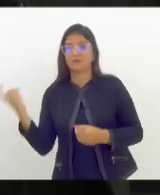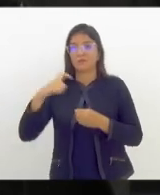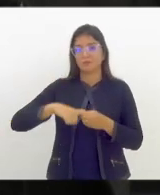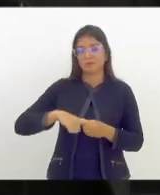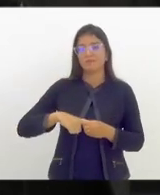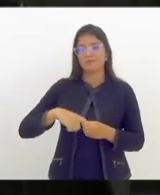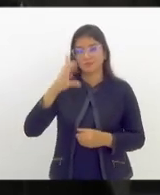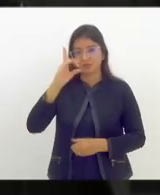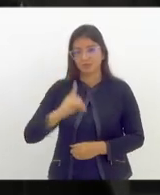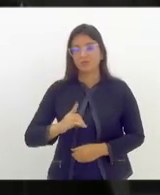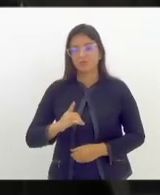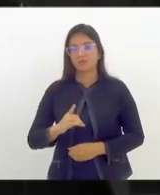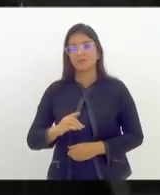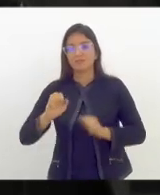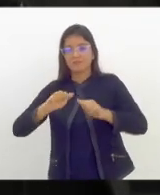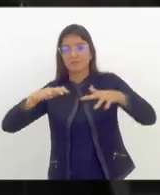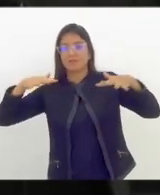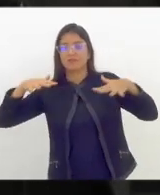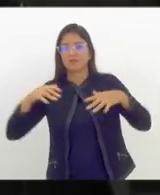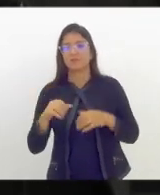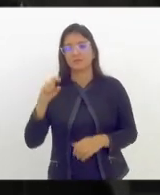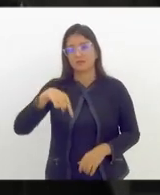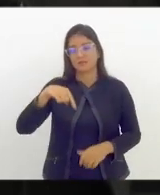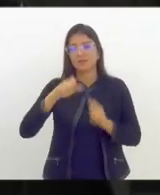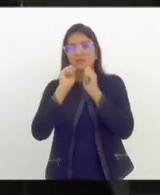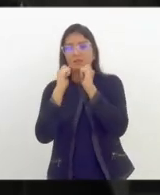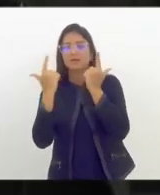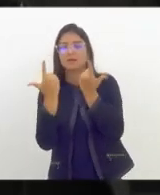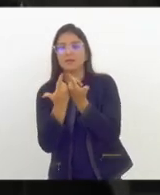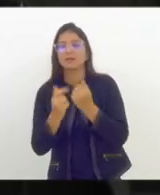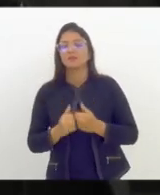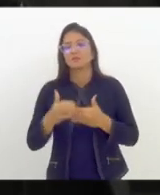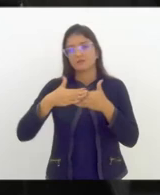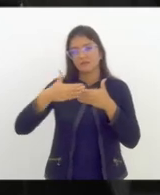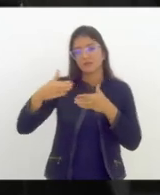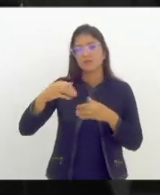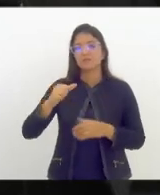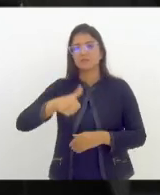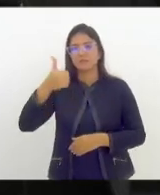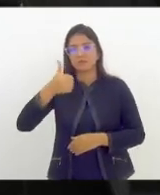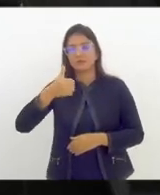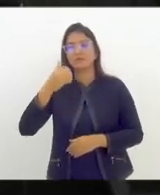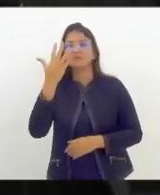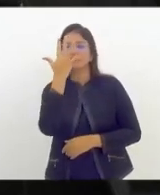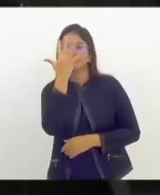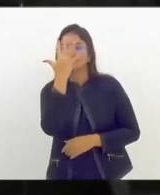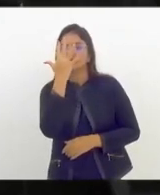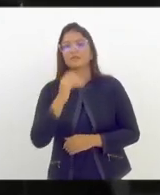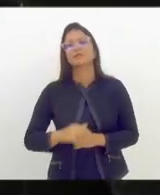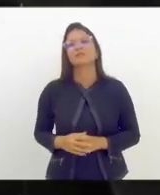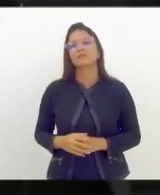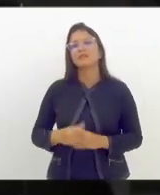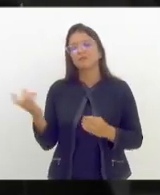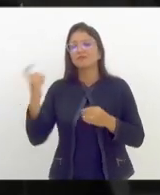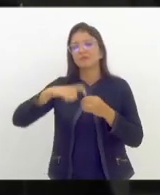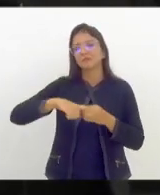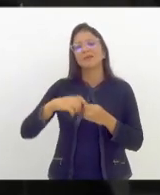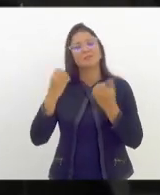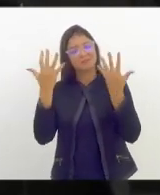da LERJ, a partir de 1º de fevereiro do ano que vem, com mandato efetivo por 4 anos. Parabéns pelo retorno e pela